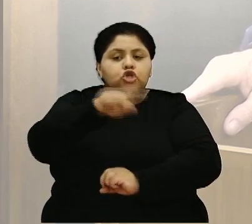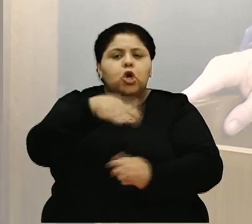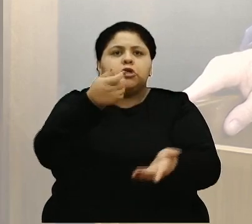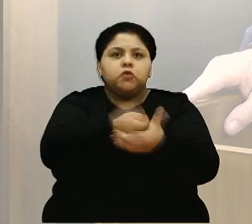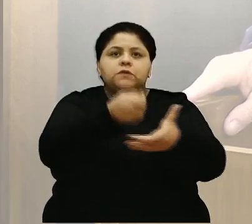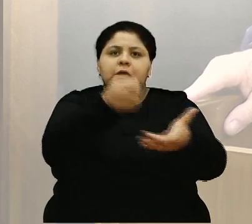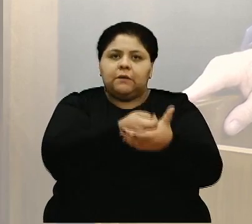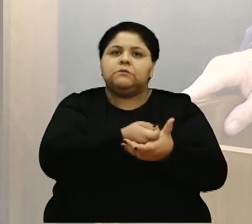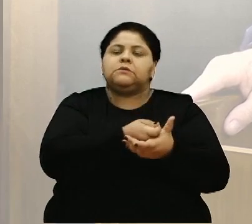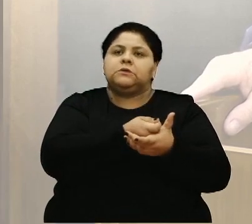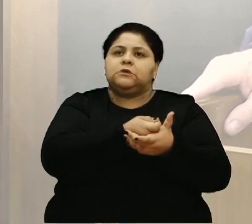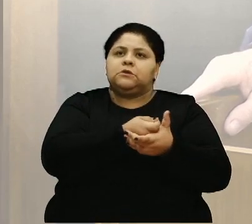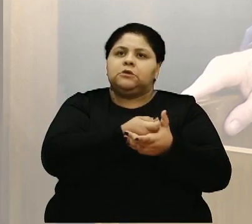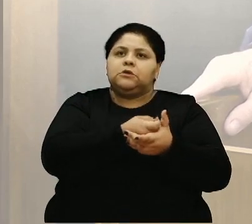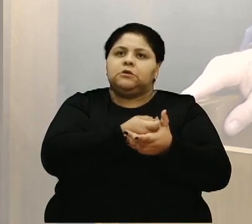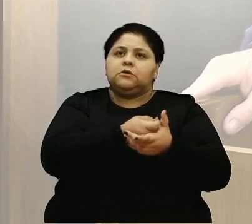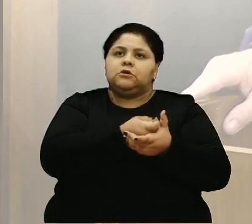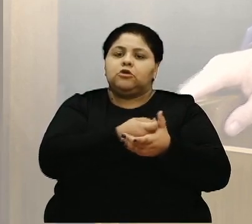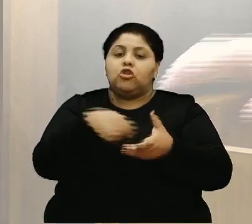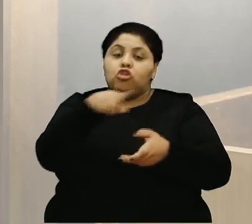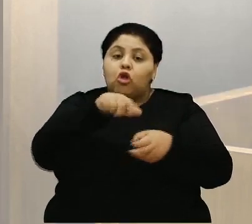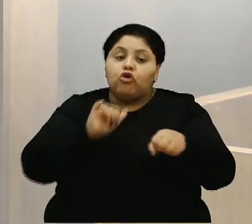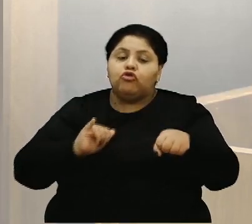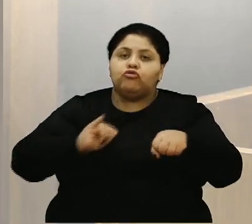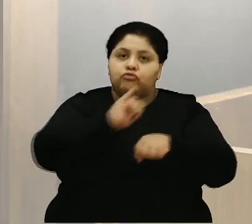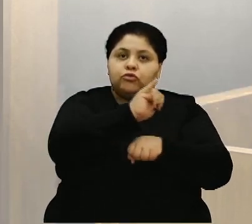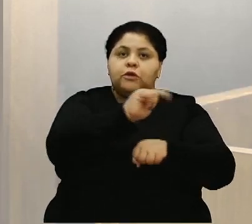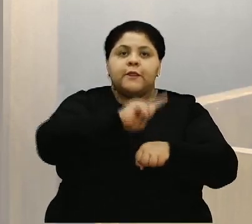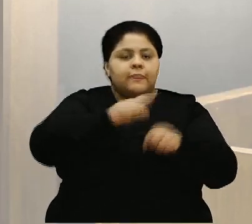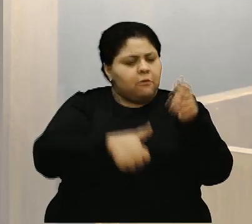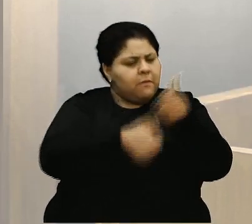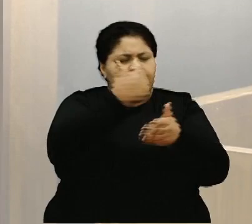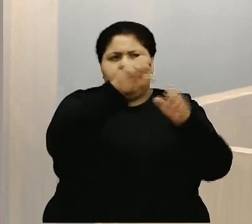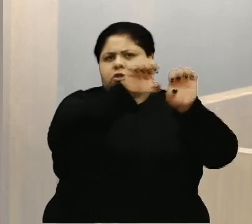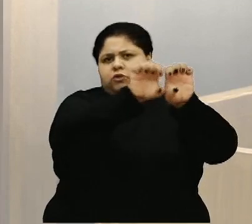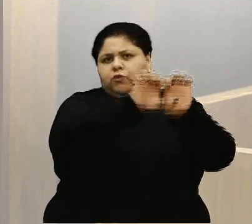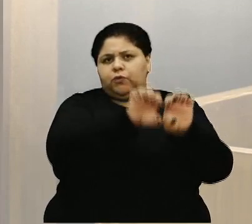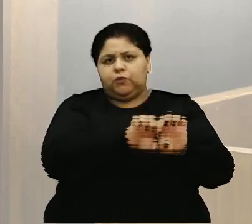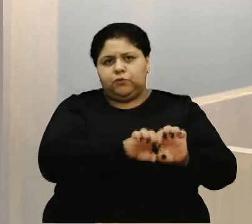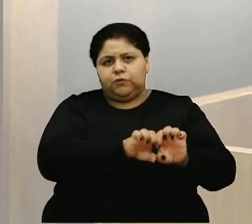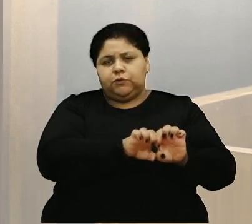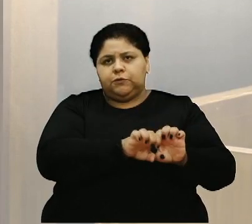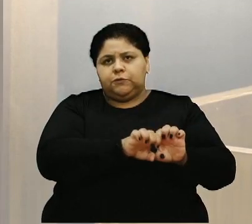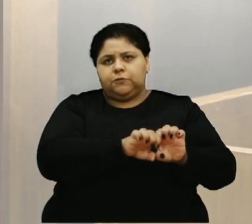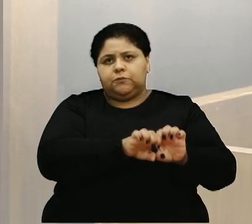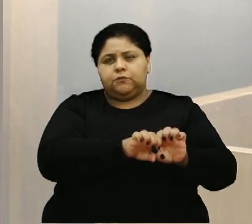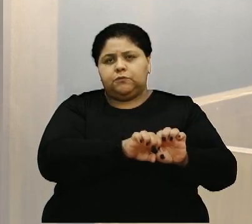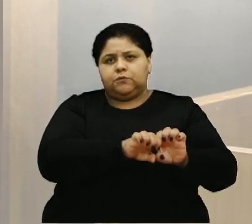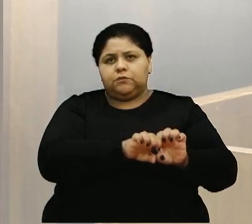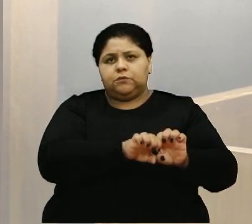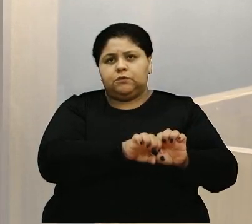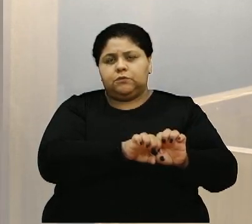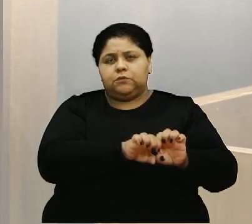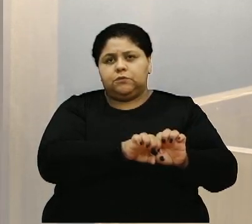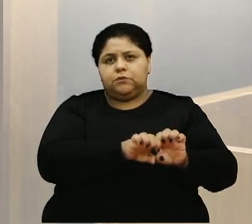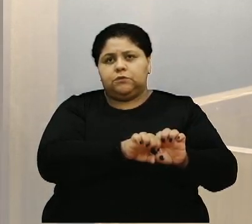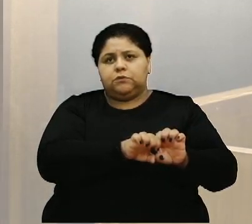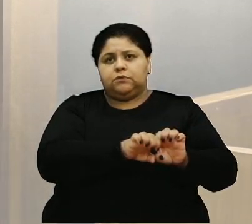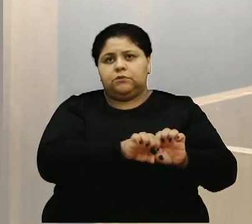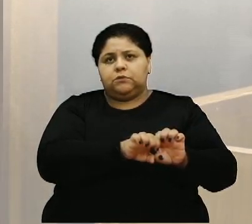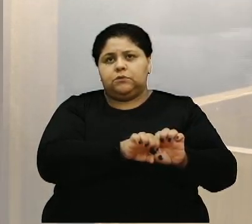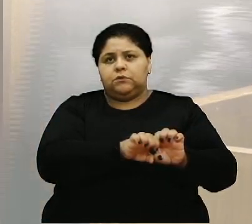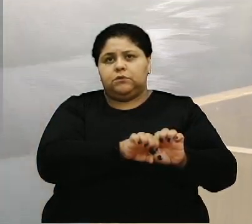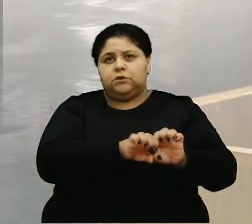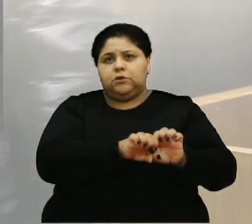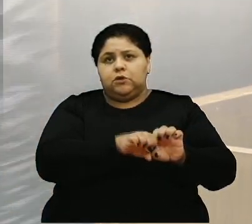lutarmos para que o nosso aeroporto tenha uma melhor estrutura, assuma uma posição de